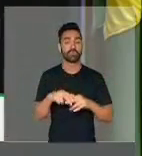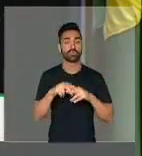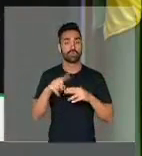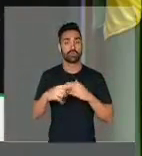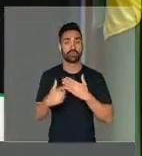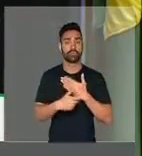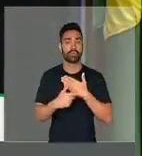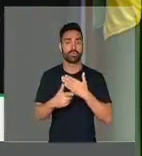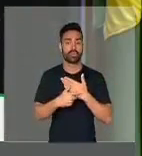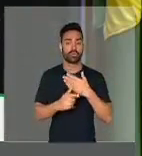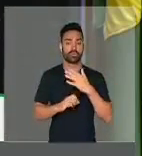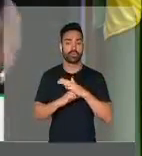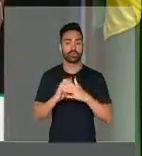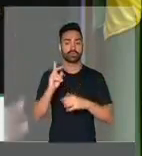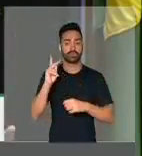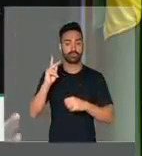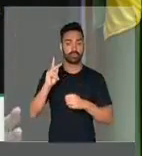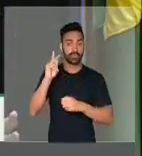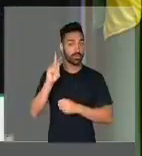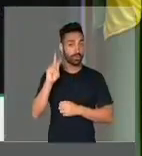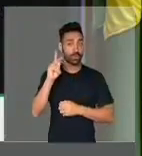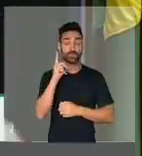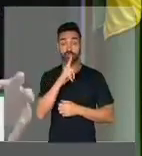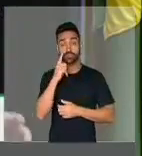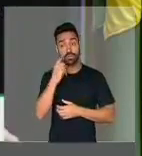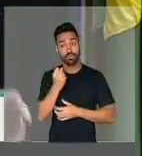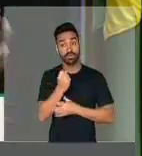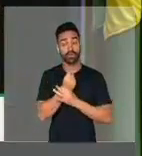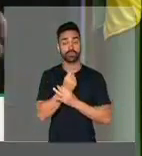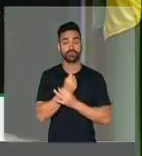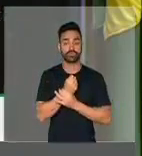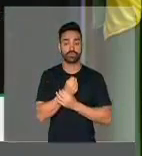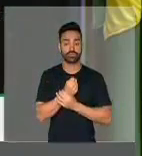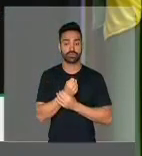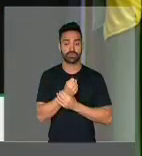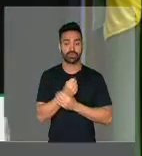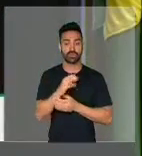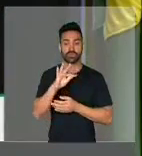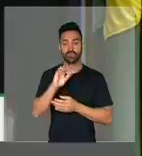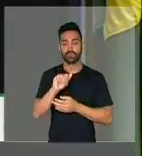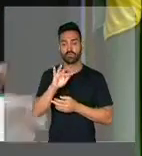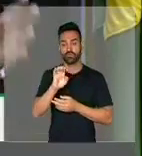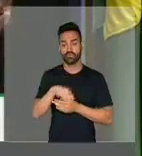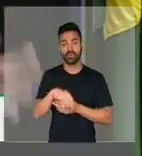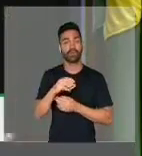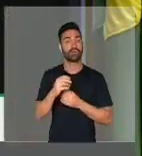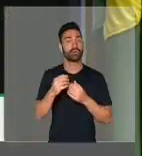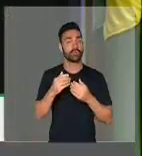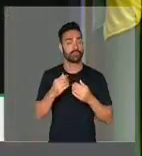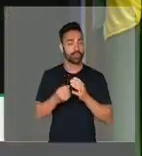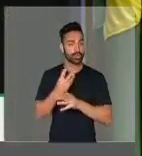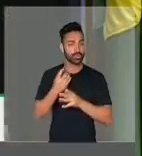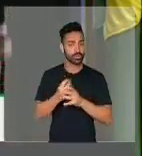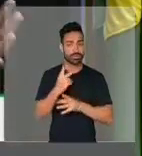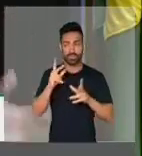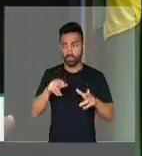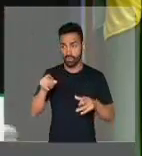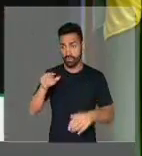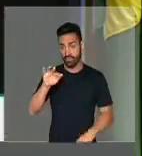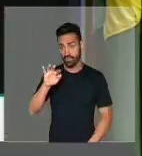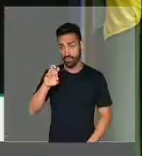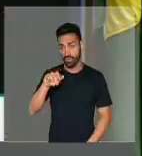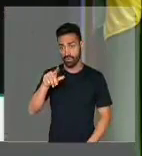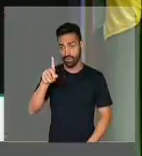papel, sem dúvida, da Petrobras. Garantir, não só que as Fafens produzem, aqui já foi dito pelo Fernando,